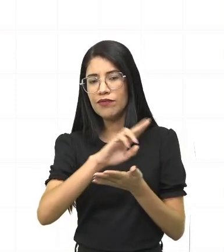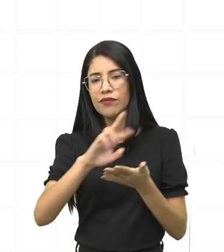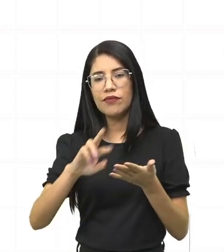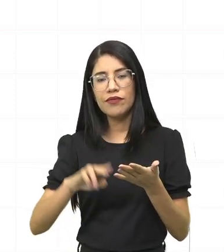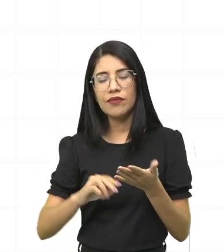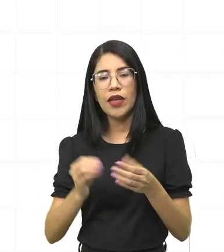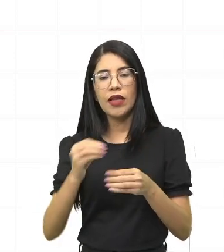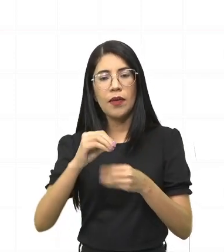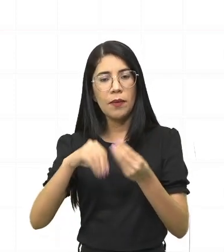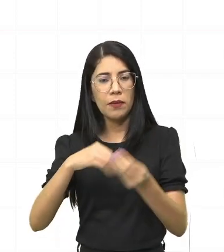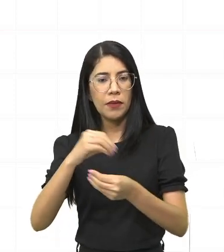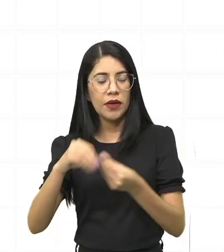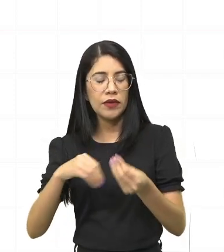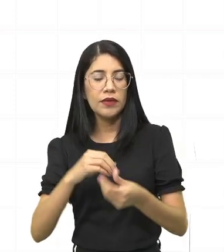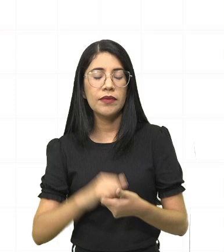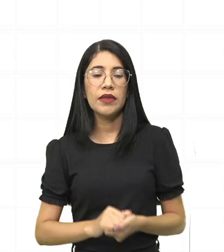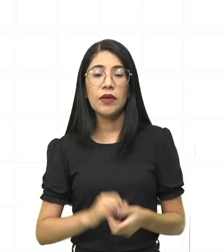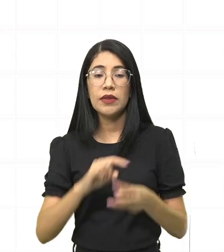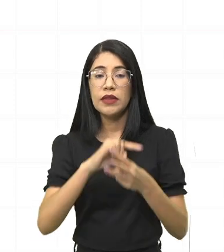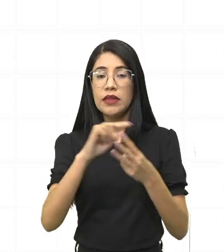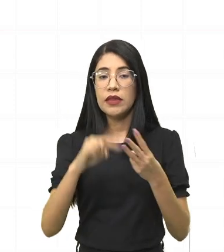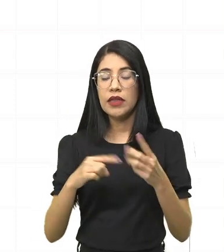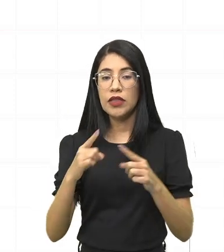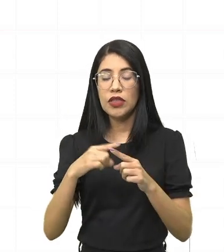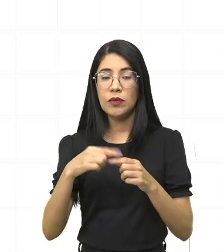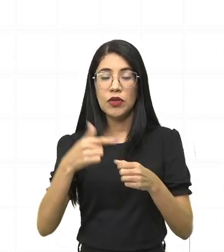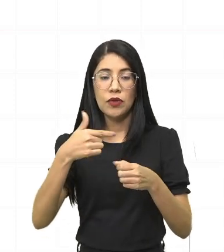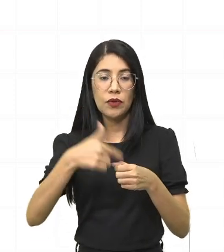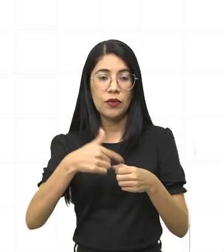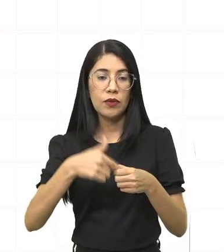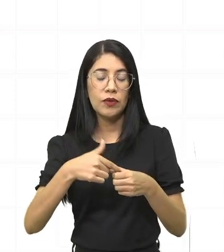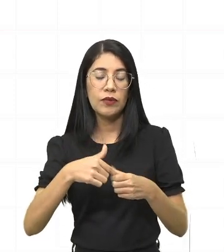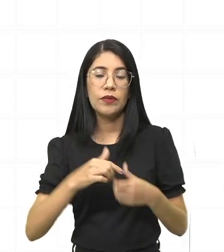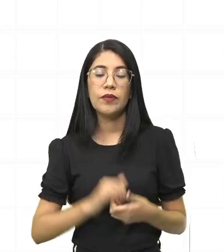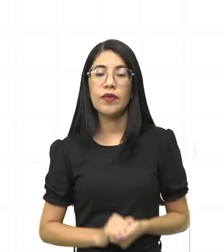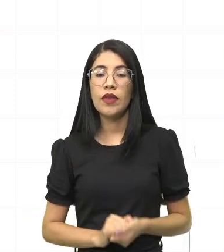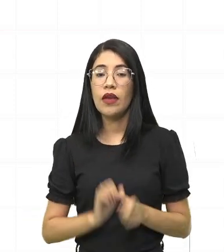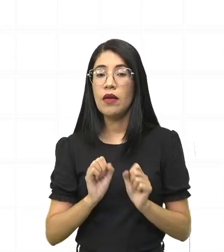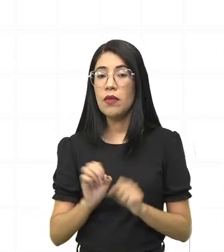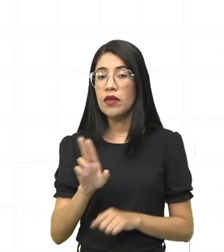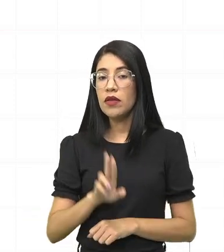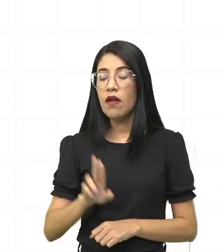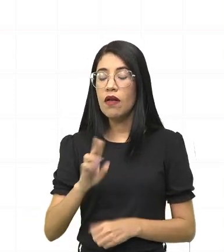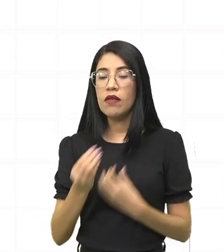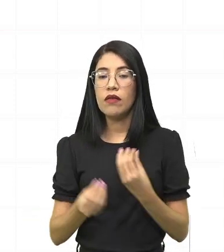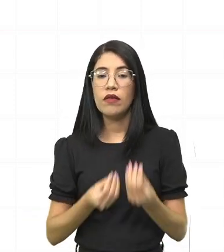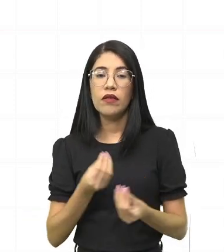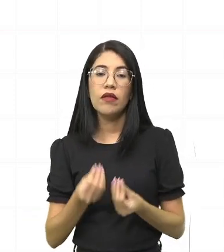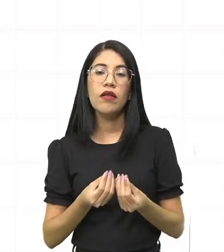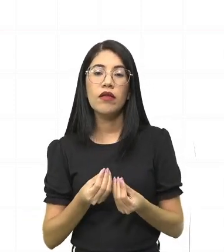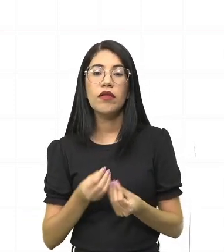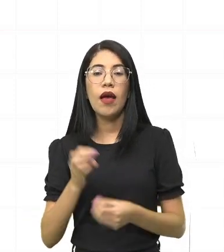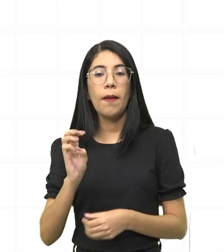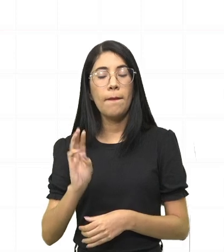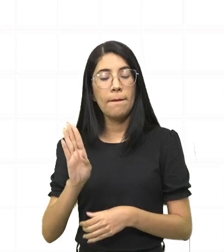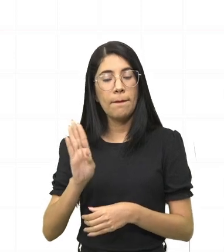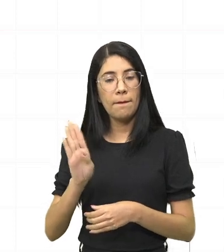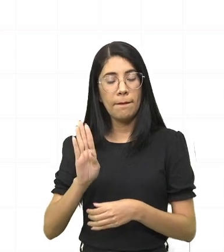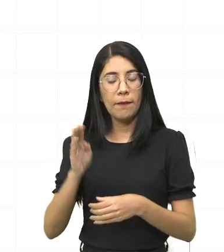nós temos esses tipos de biocombustíveis, tá? Que utilizam aí a